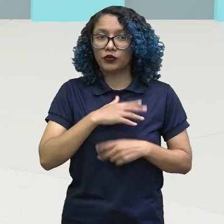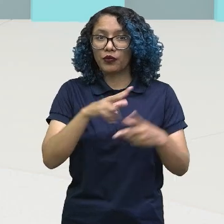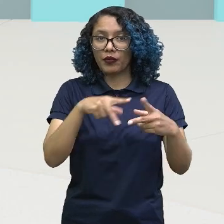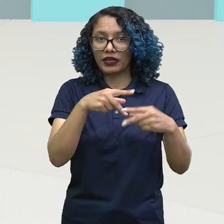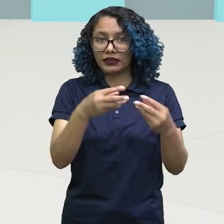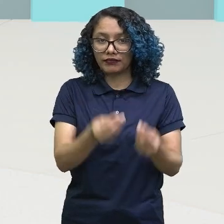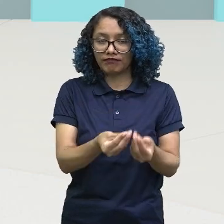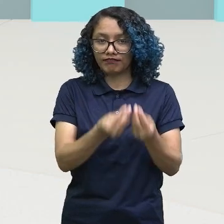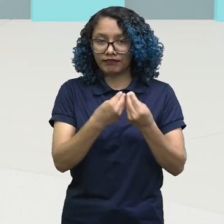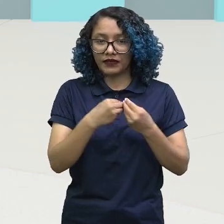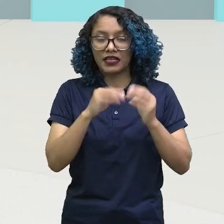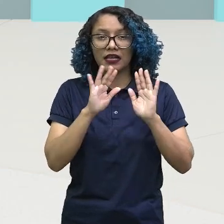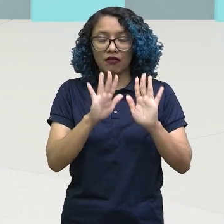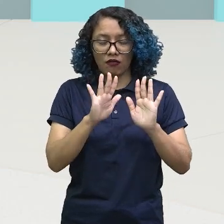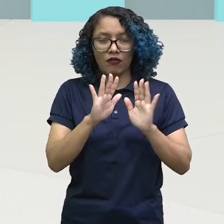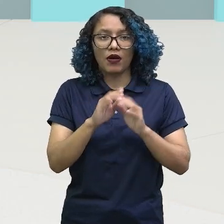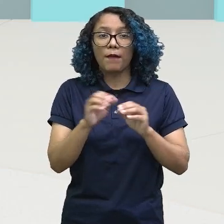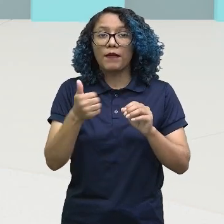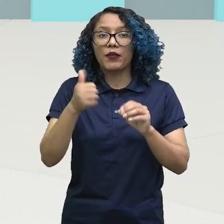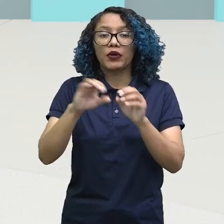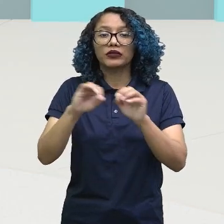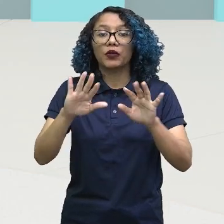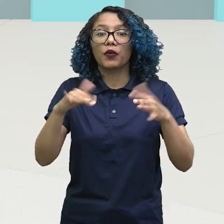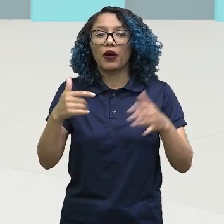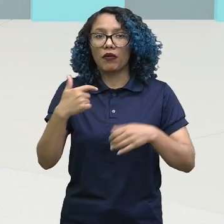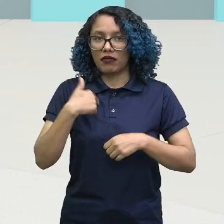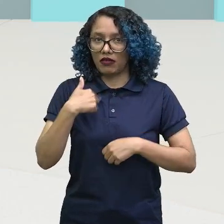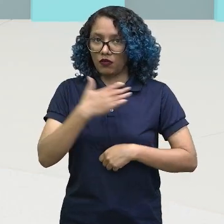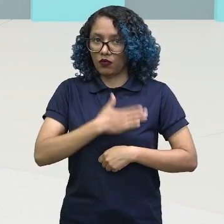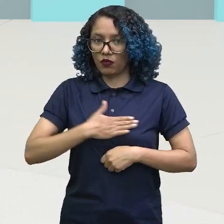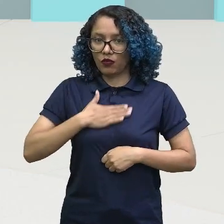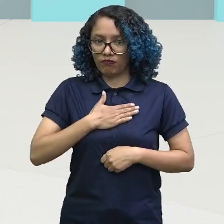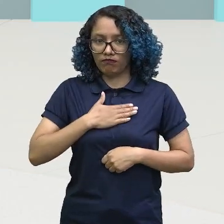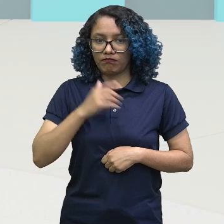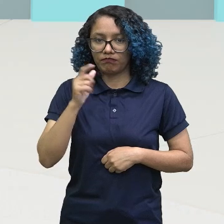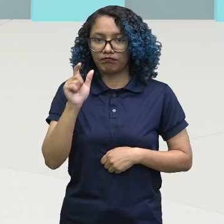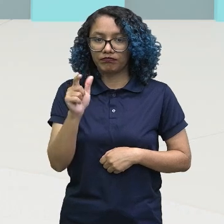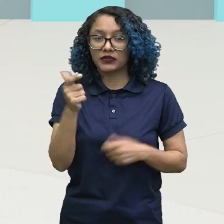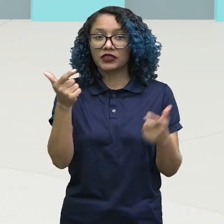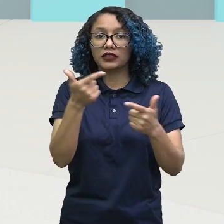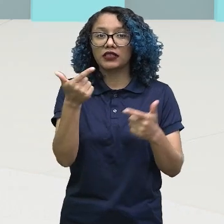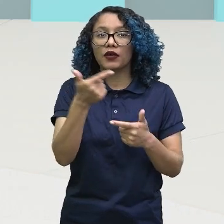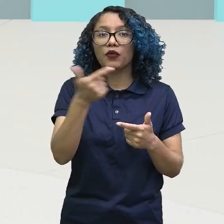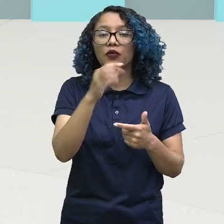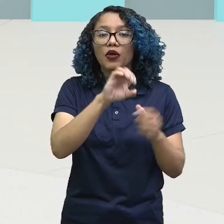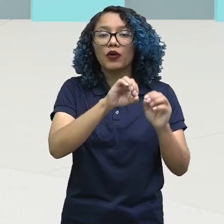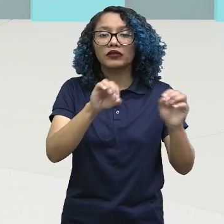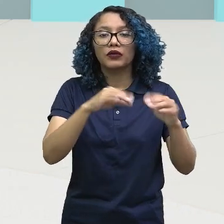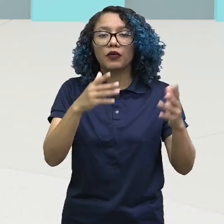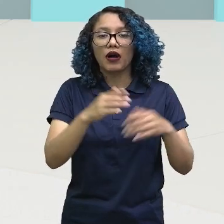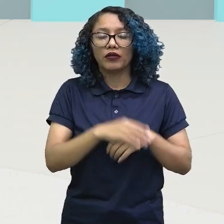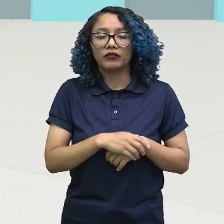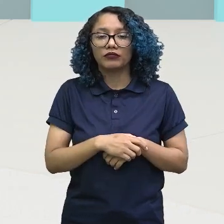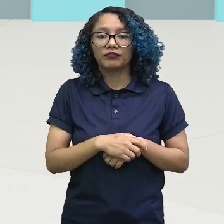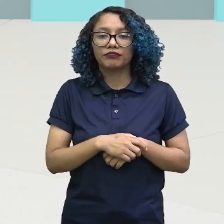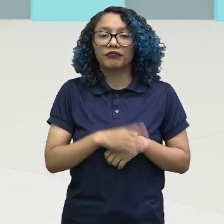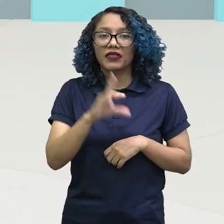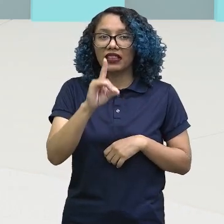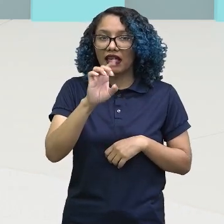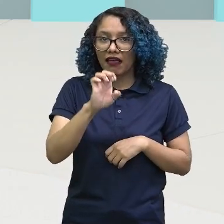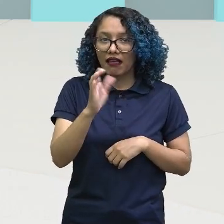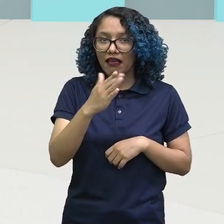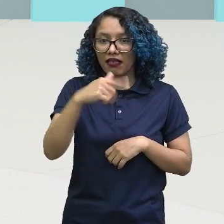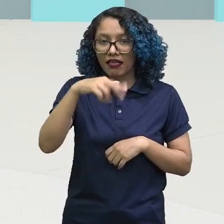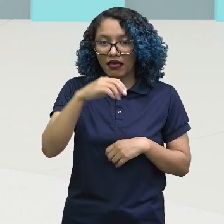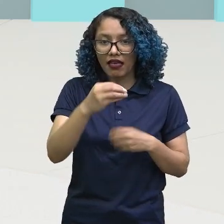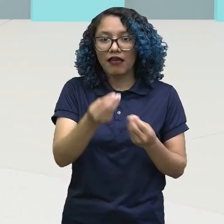calma. Cadê a primeira oração? Eu gosto. Beleza. E a segunda oração? De que me deem presentes.